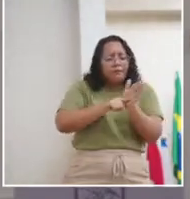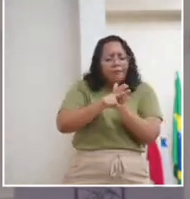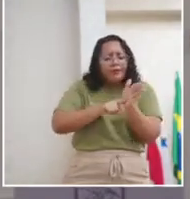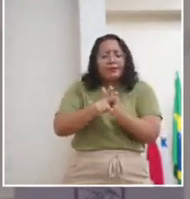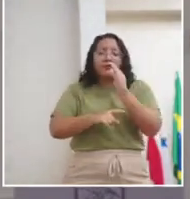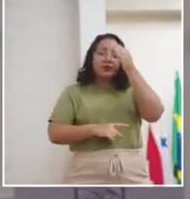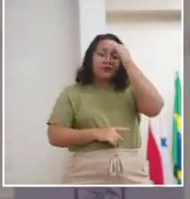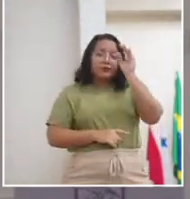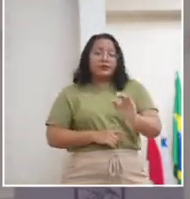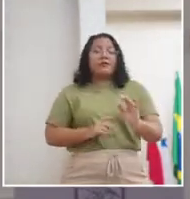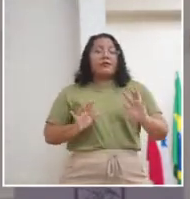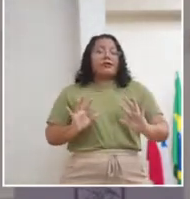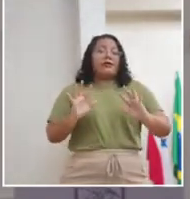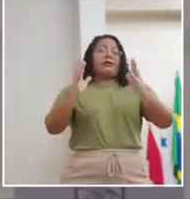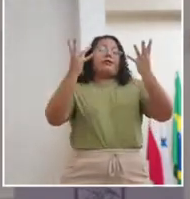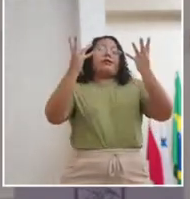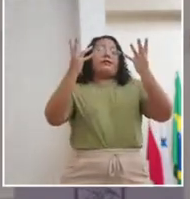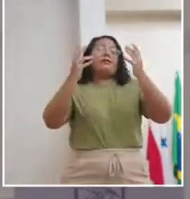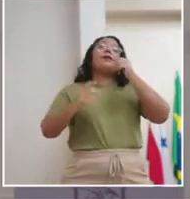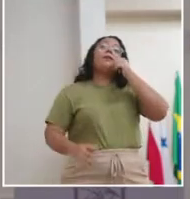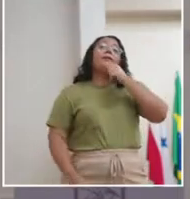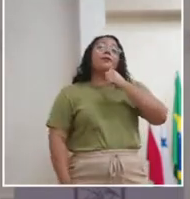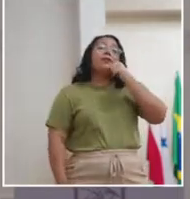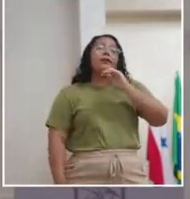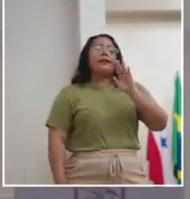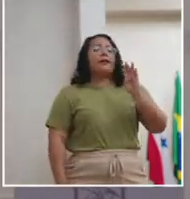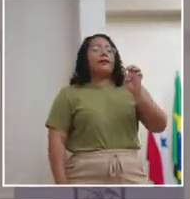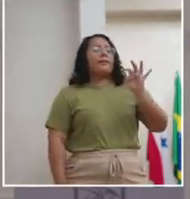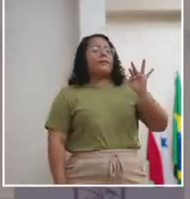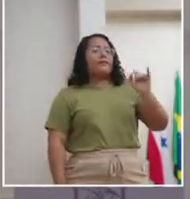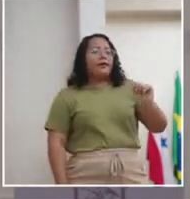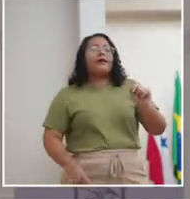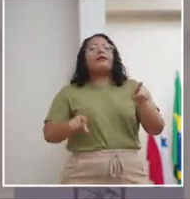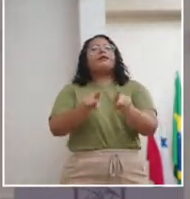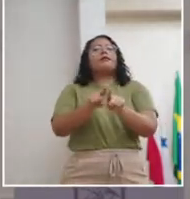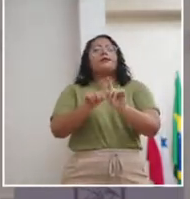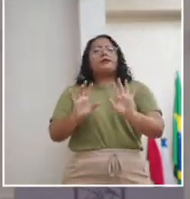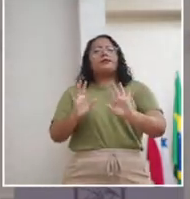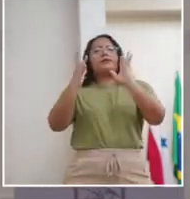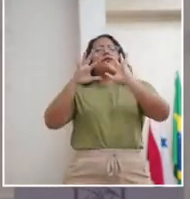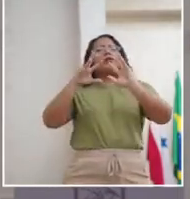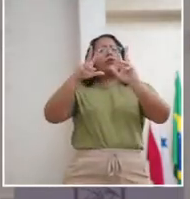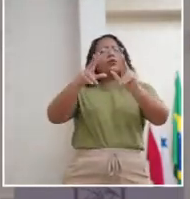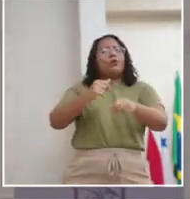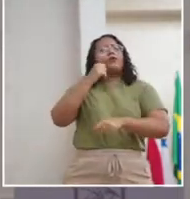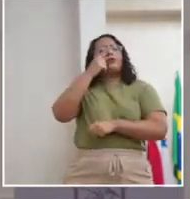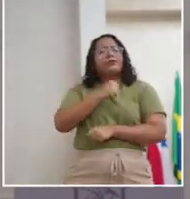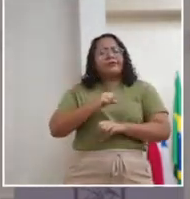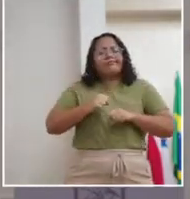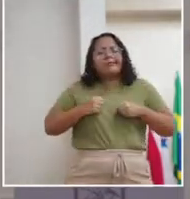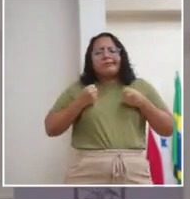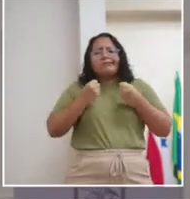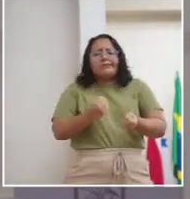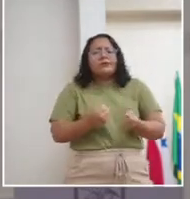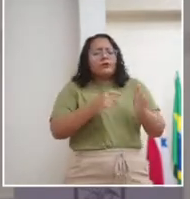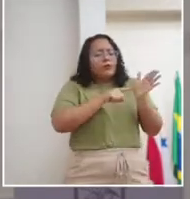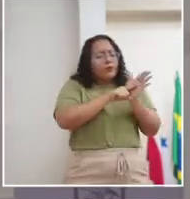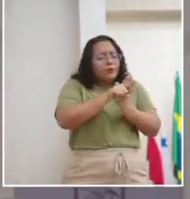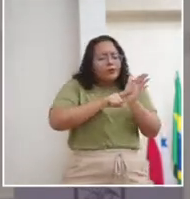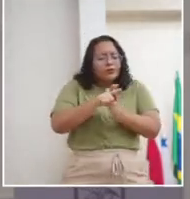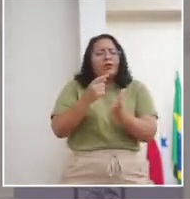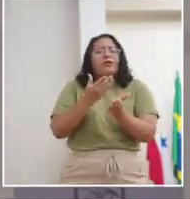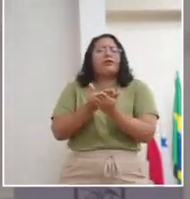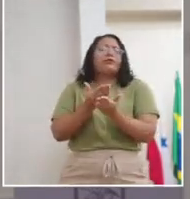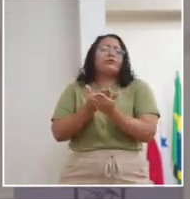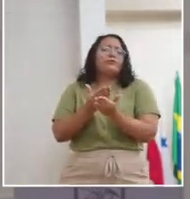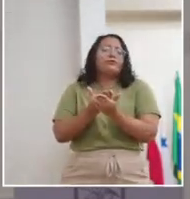É celebrar Berta e sua obra, é celebrar a todas as mulheres que dedicam suas vidas à pesquisa e educação. E que a memória e a obra de